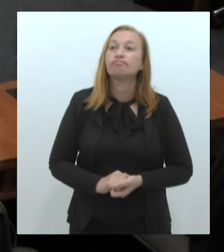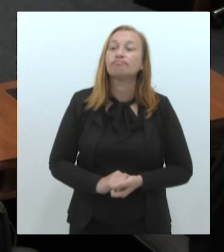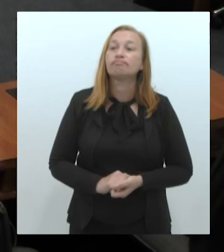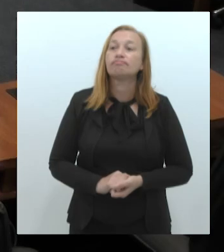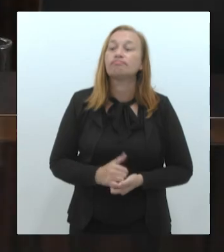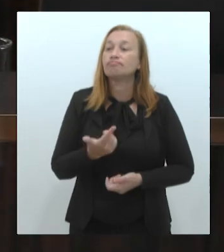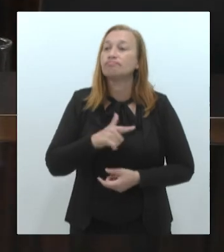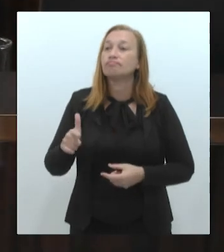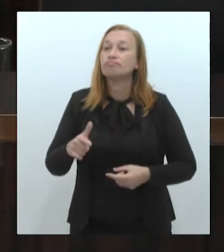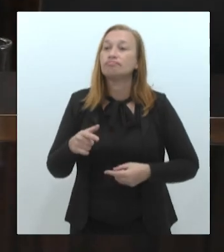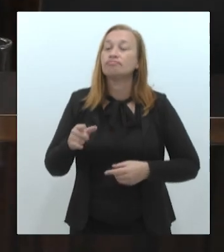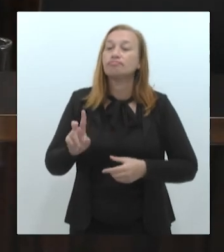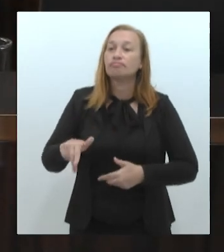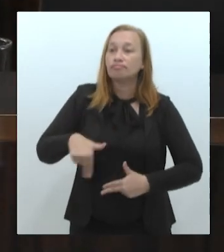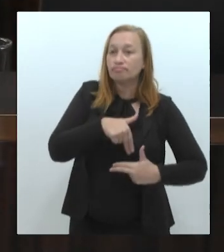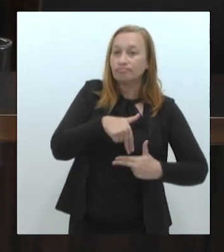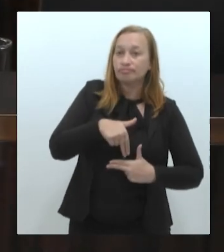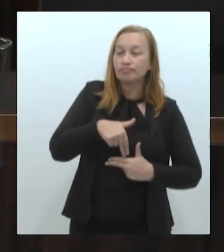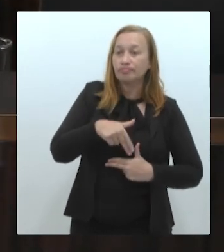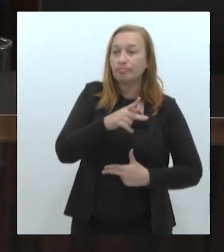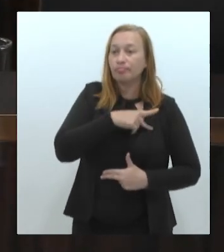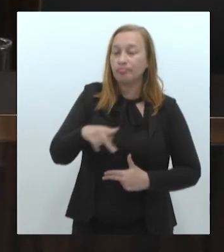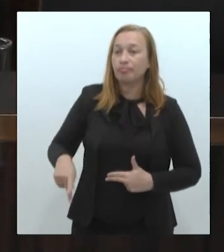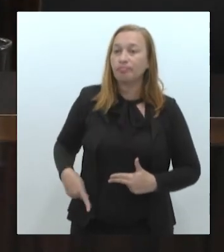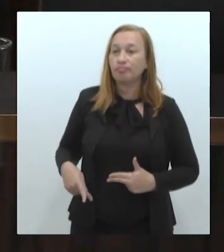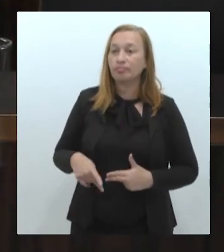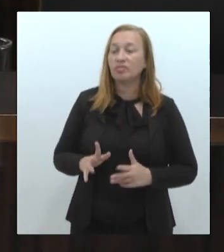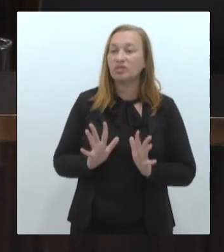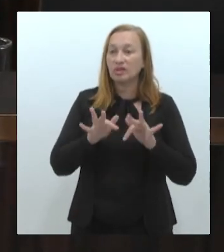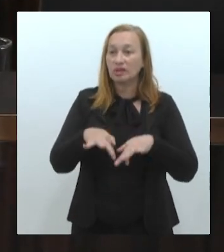Não havendo mais oradores inscritos, a presidência